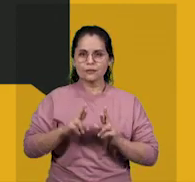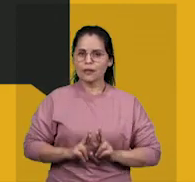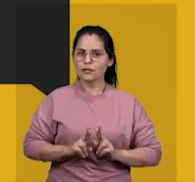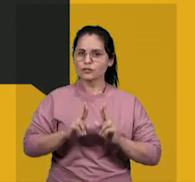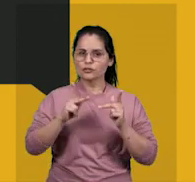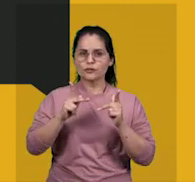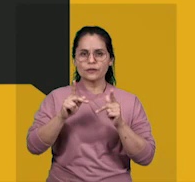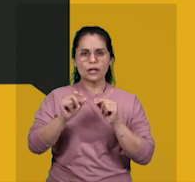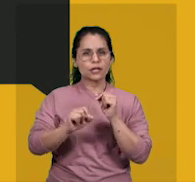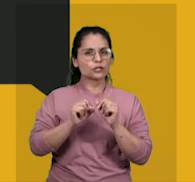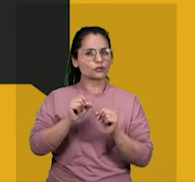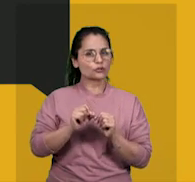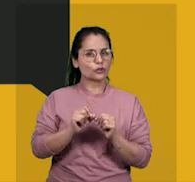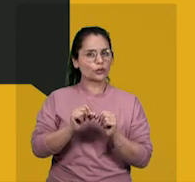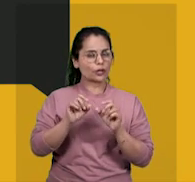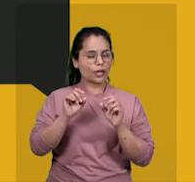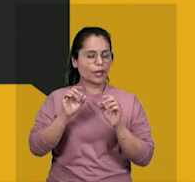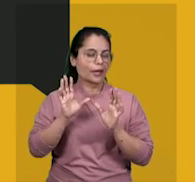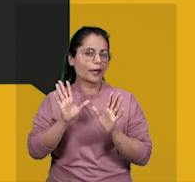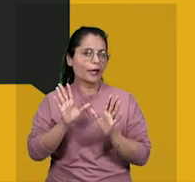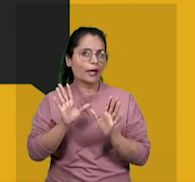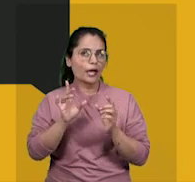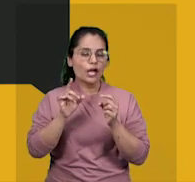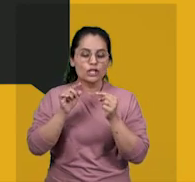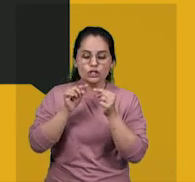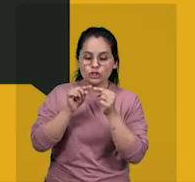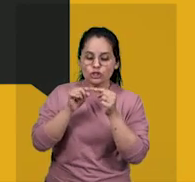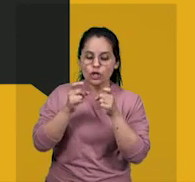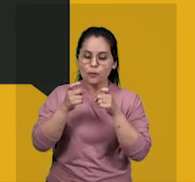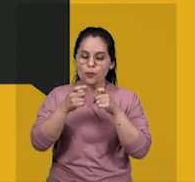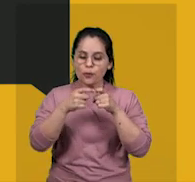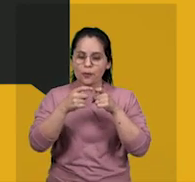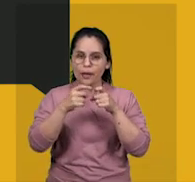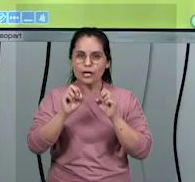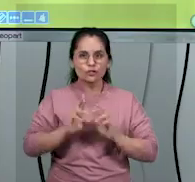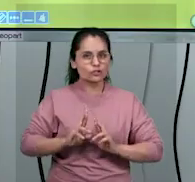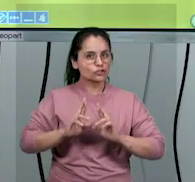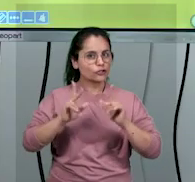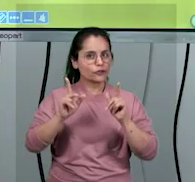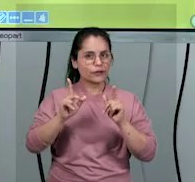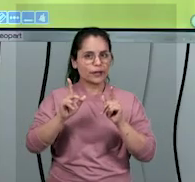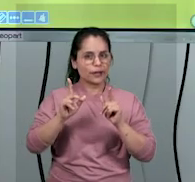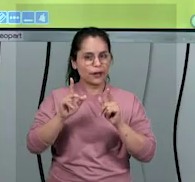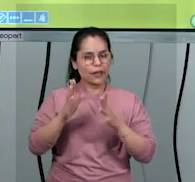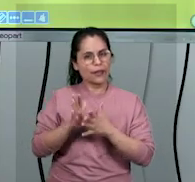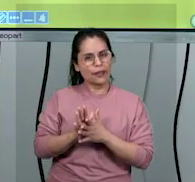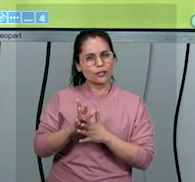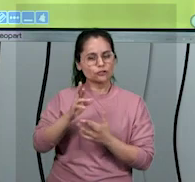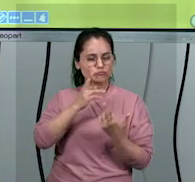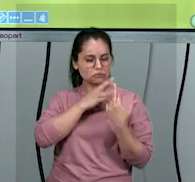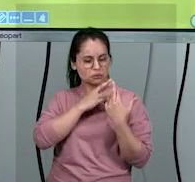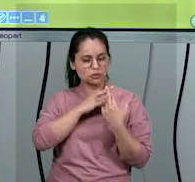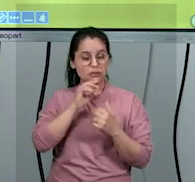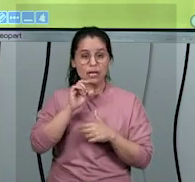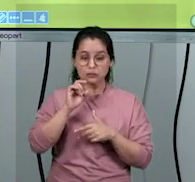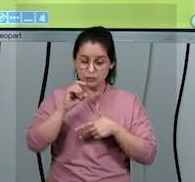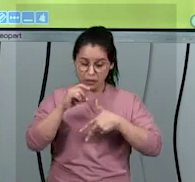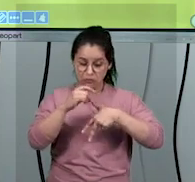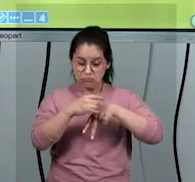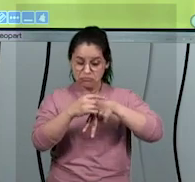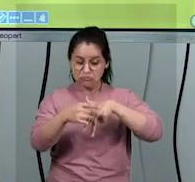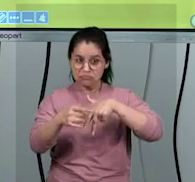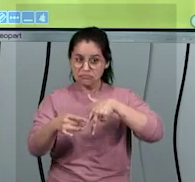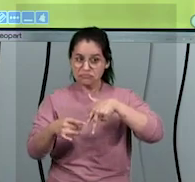diferentes especialidades médicas para cuidar de cada sistema, ou às vezes até de um órgão